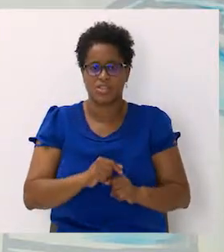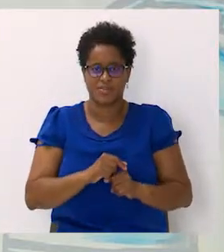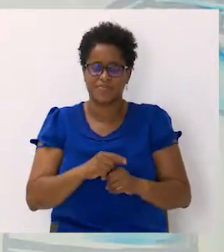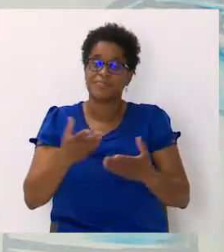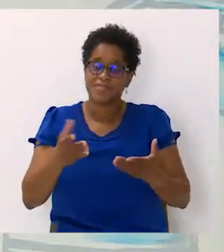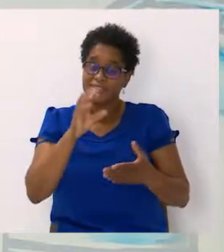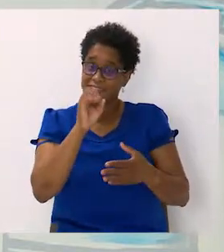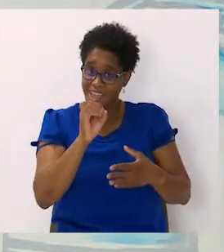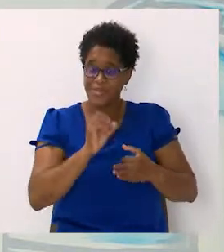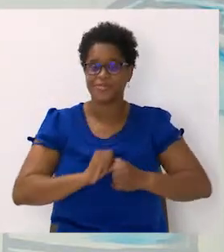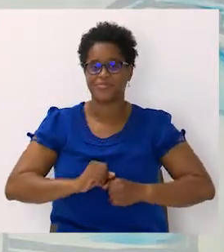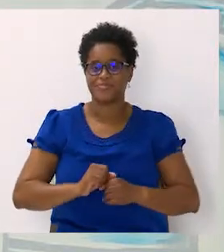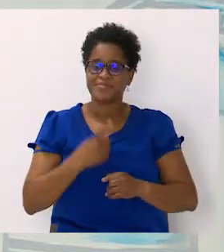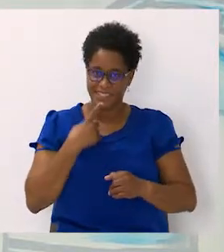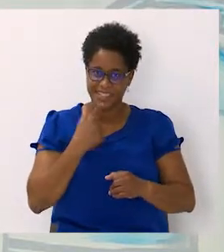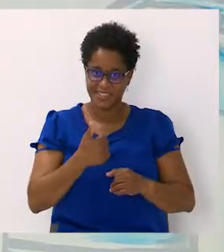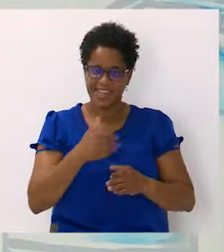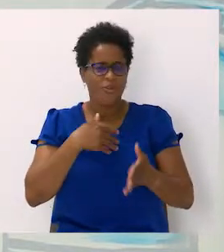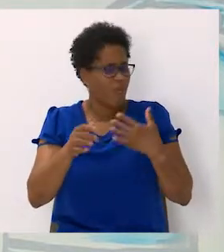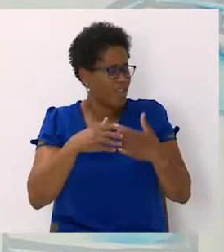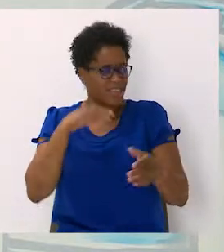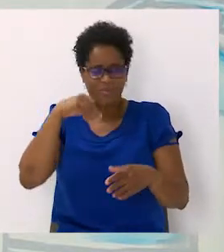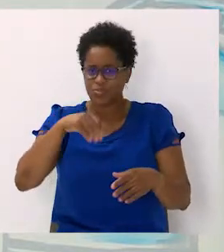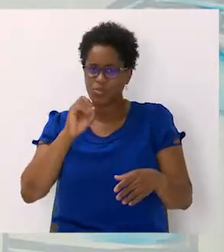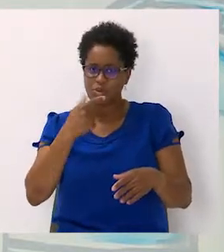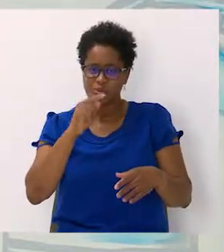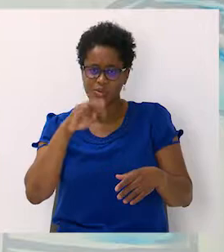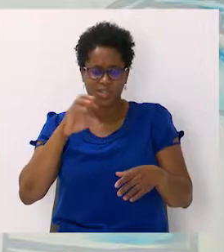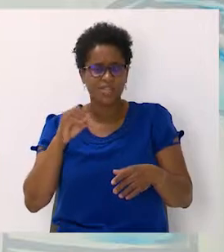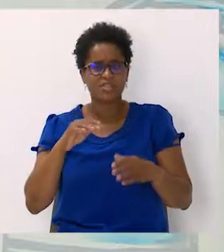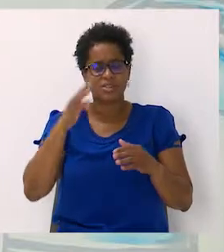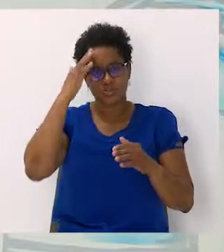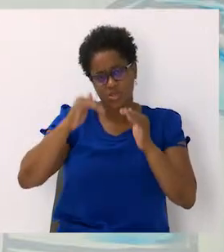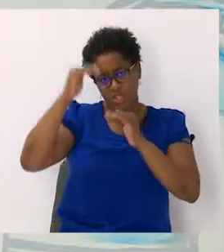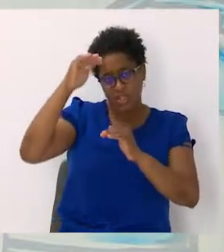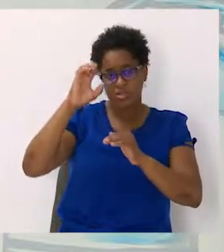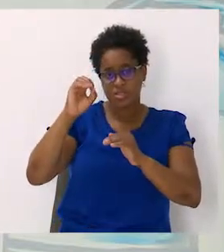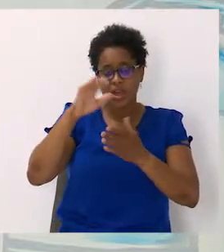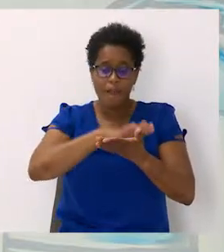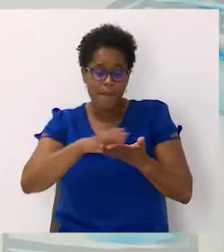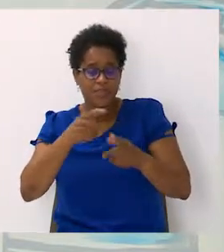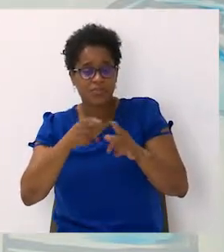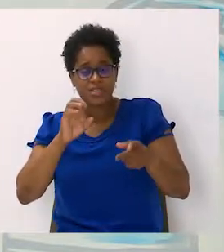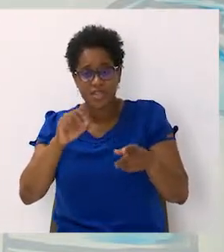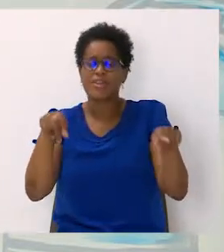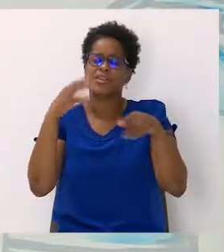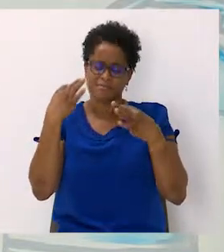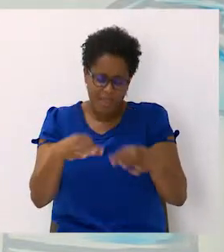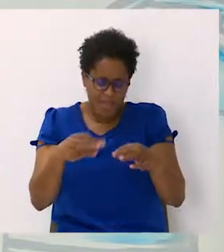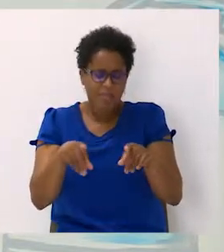diferente de zero, certo? Qualquer potência de expoente zero com a base diferente de zero é sempre